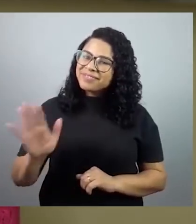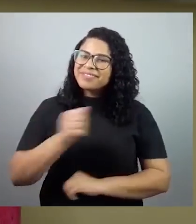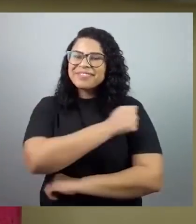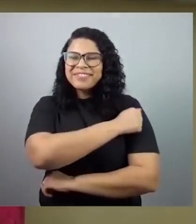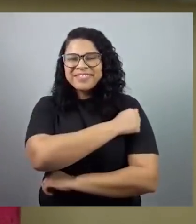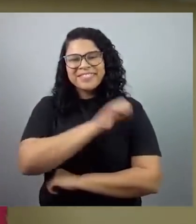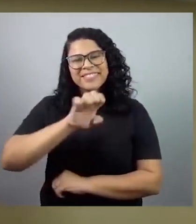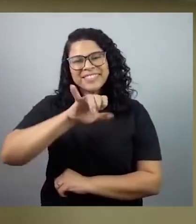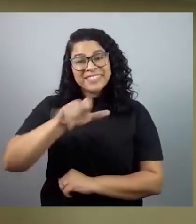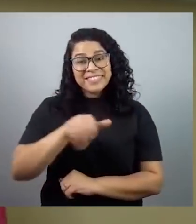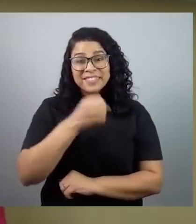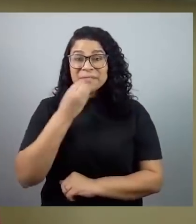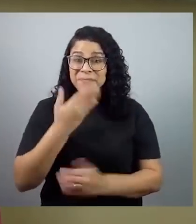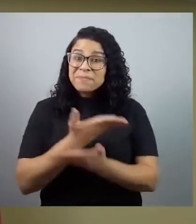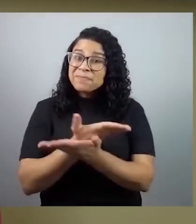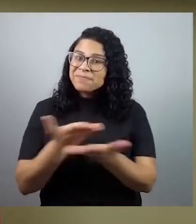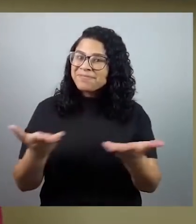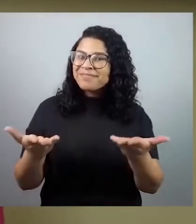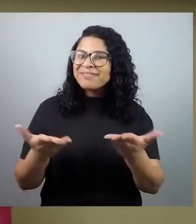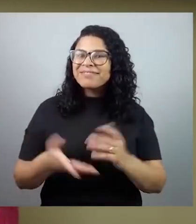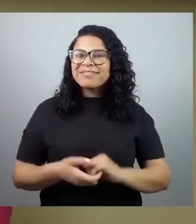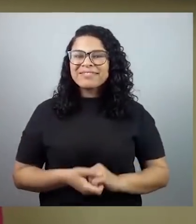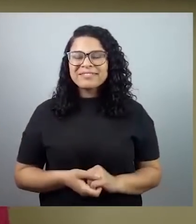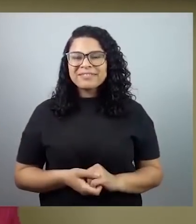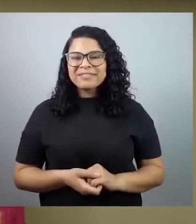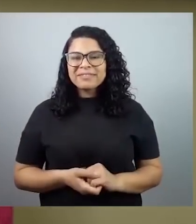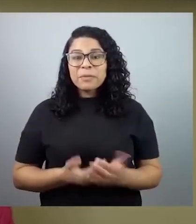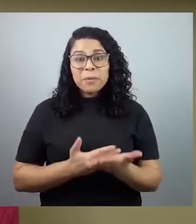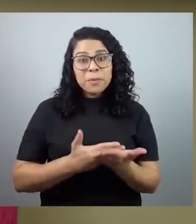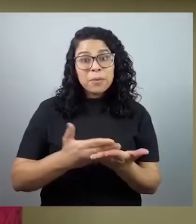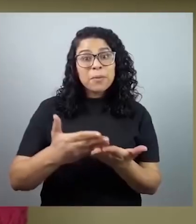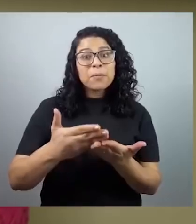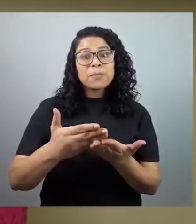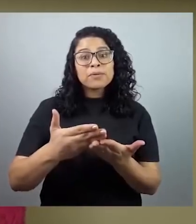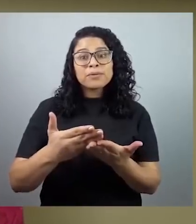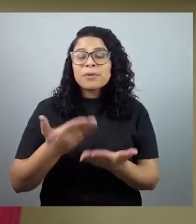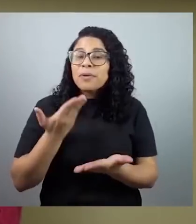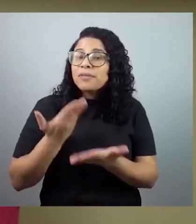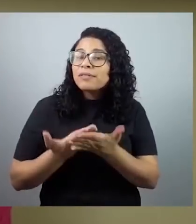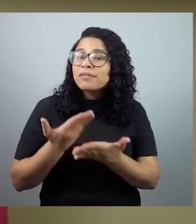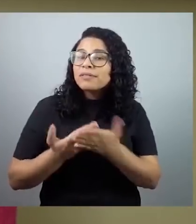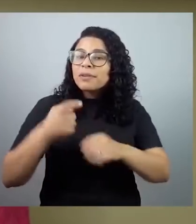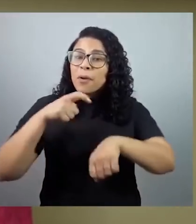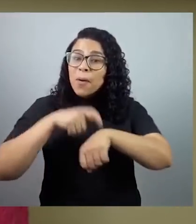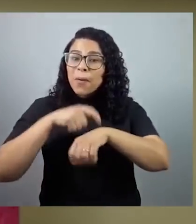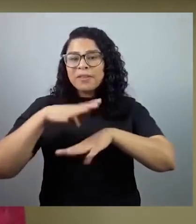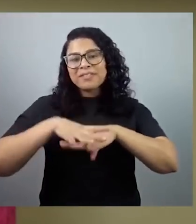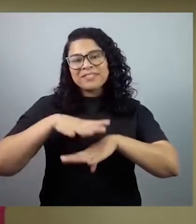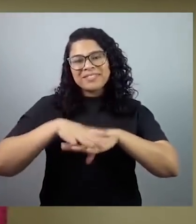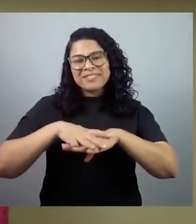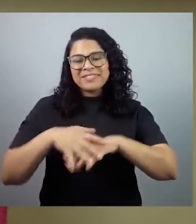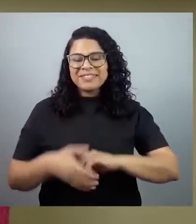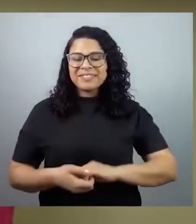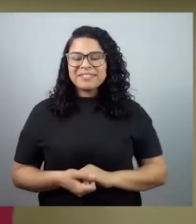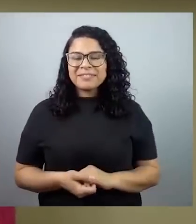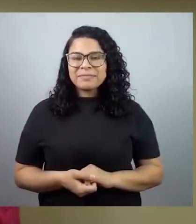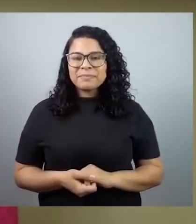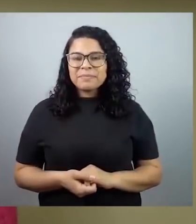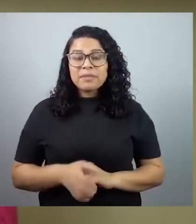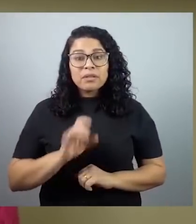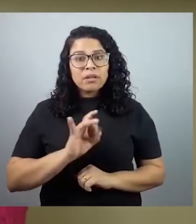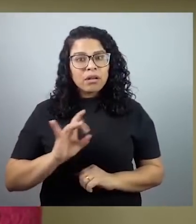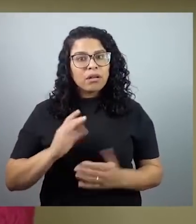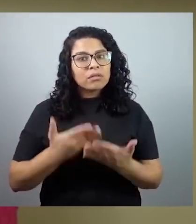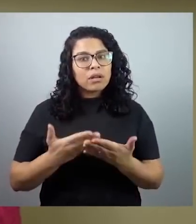Olá, estudantes da EJA! Tudo bem com vocês? Começaremos agora mais uma hora da matemática. A